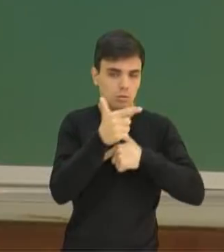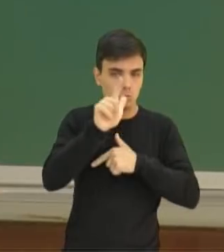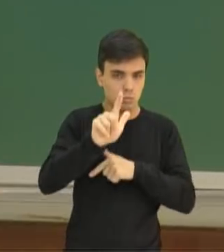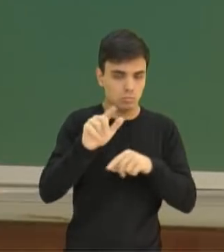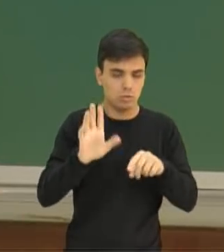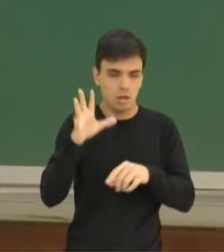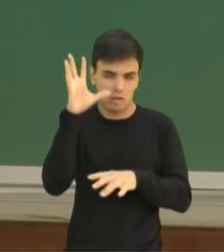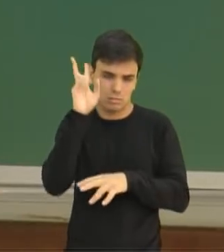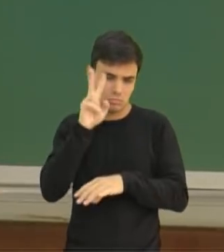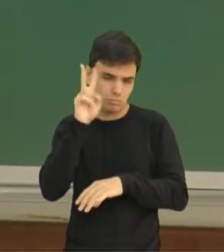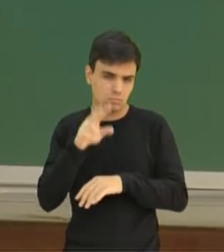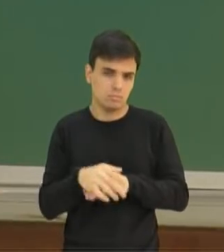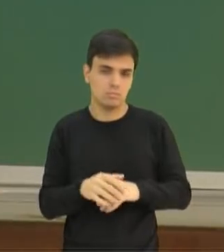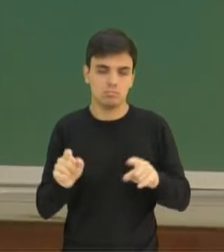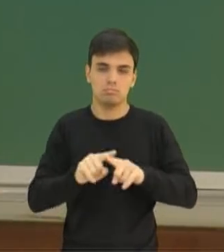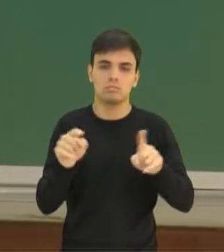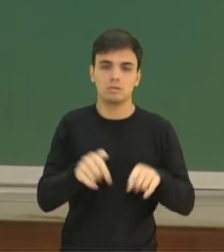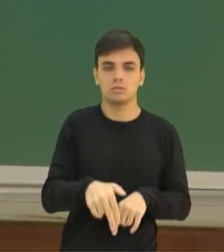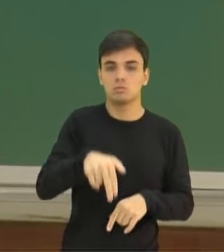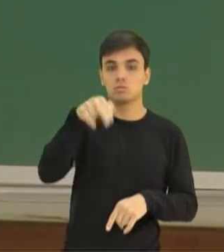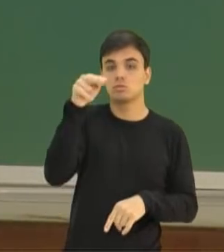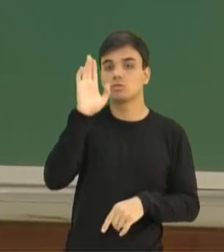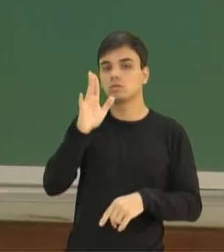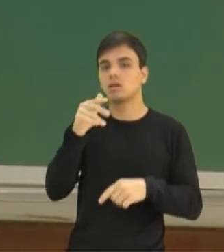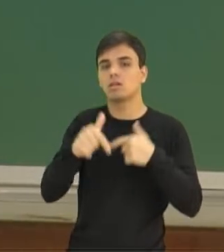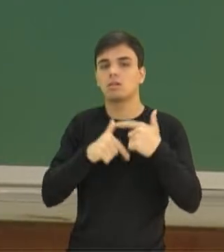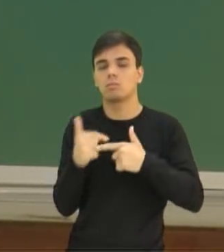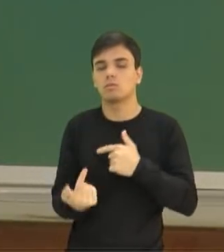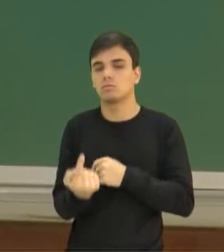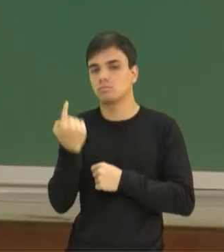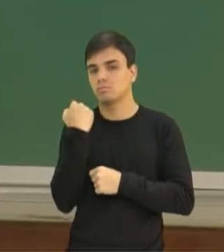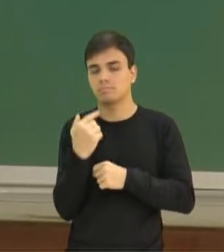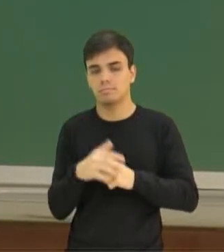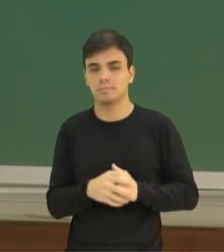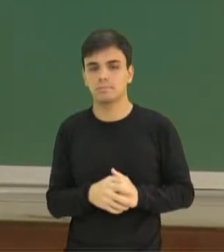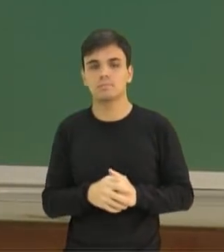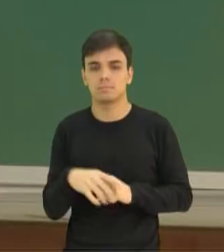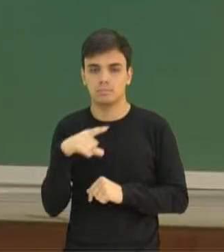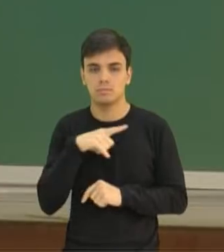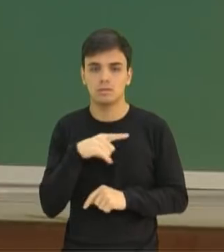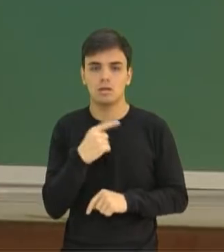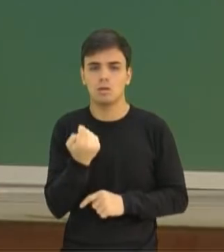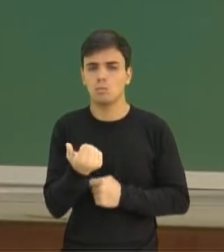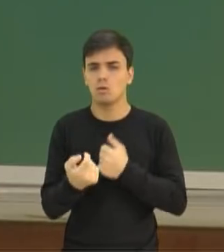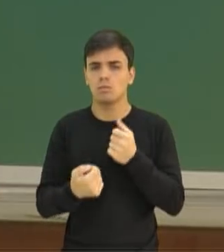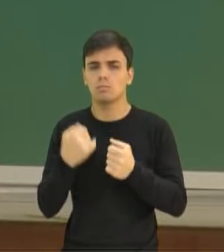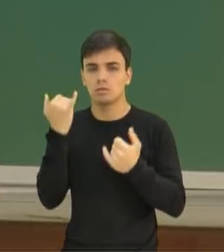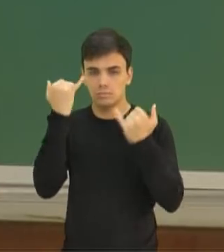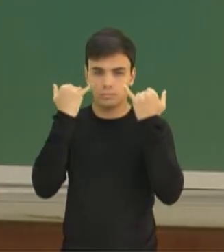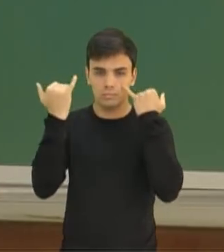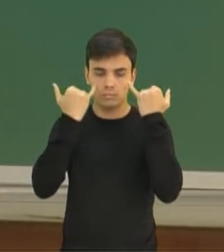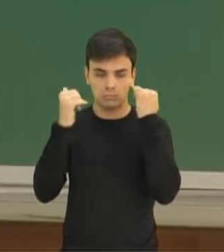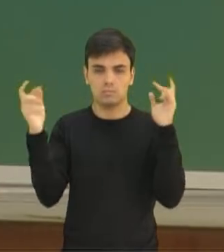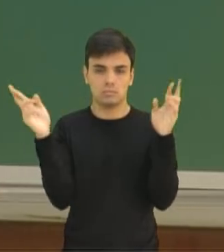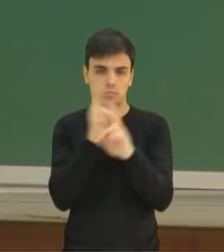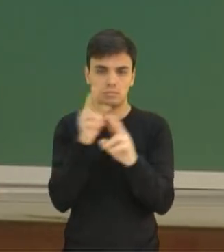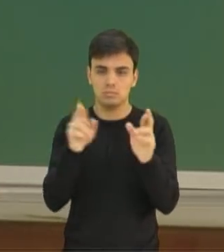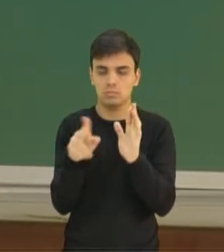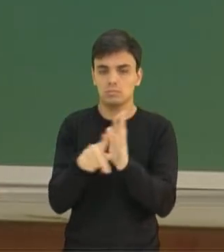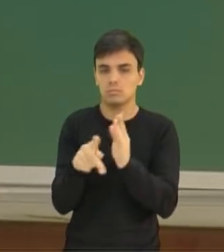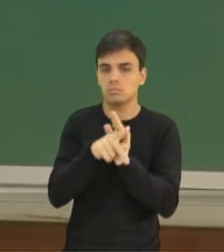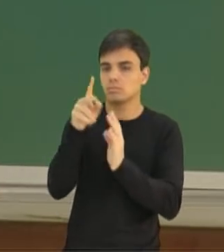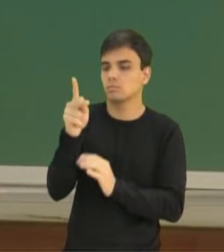mais fresquinho. Mas do Norte a gente já tinha trabalhado há mais tempo, então eu trouxe um pouquinho das informações ali, né? Em relação ao PIB